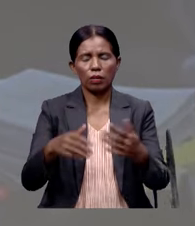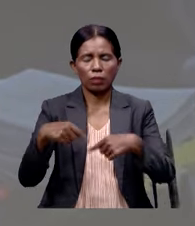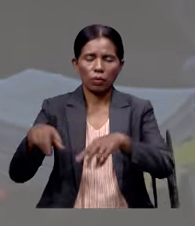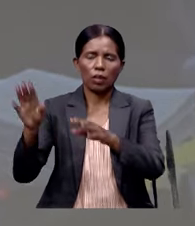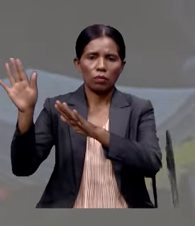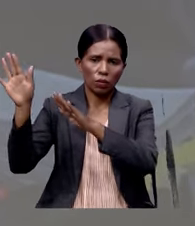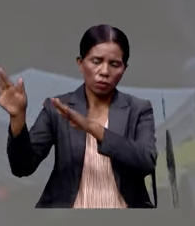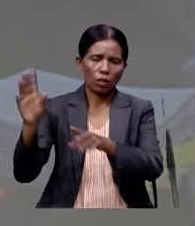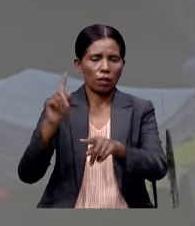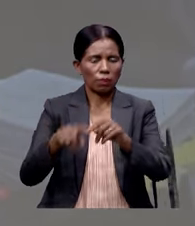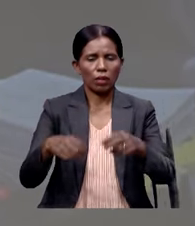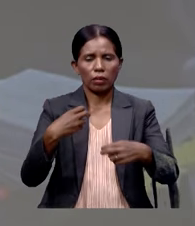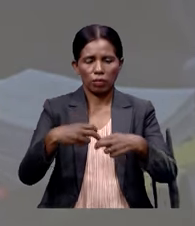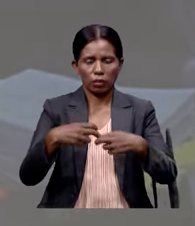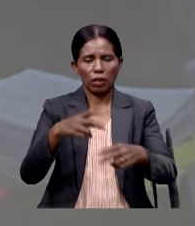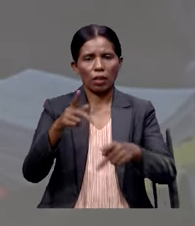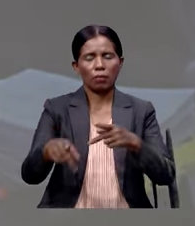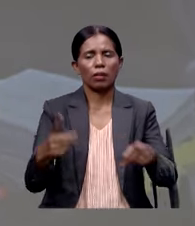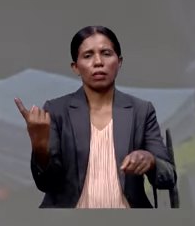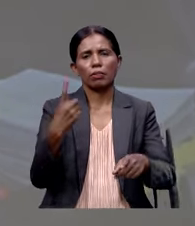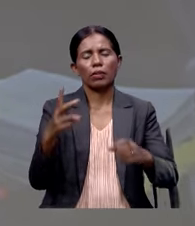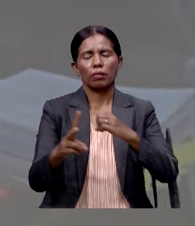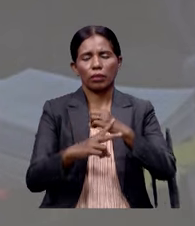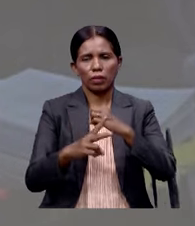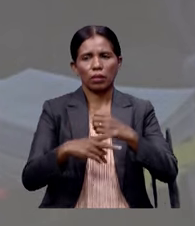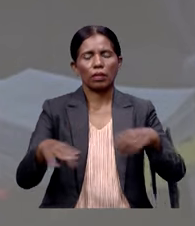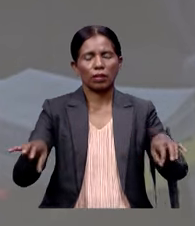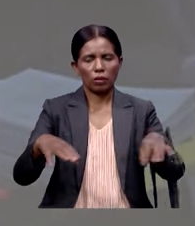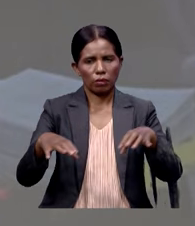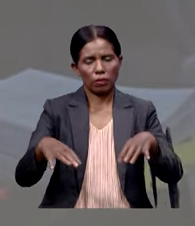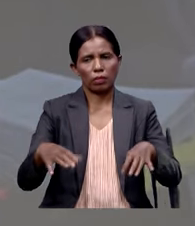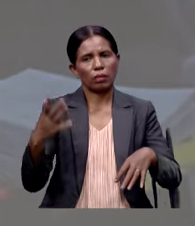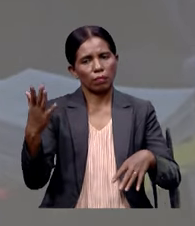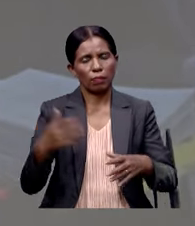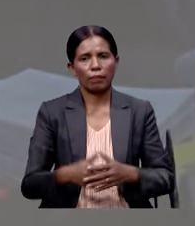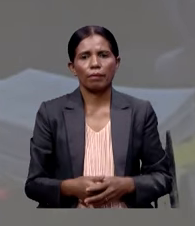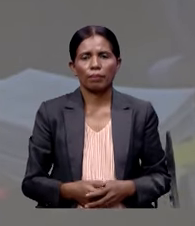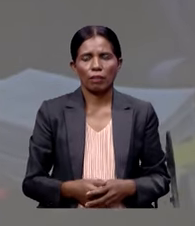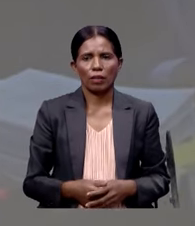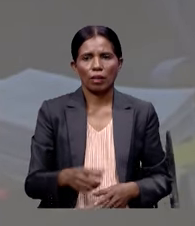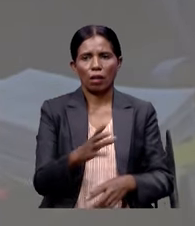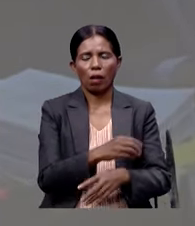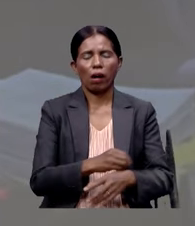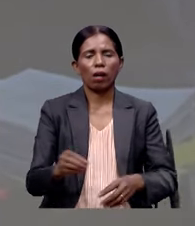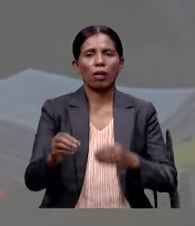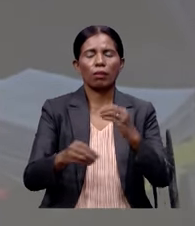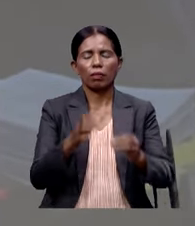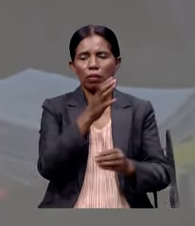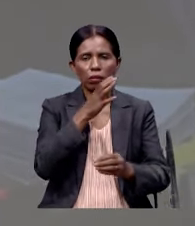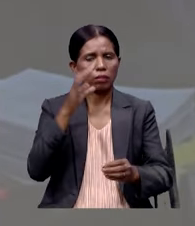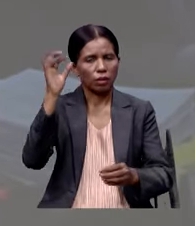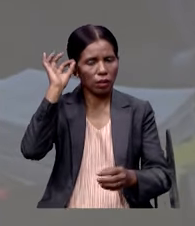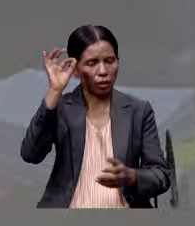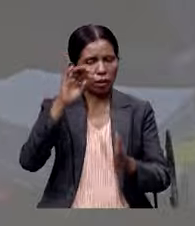dificulta ita ne comunidade sae vitima bebe ba sistema hirakne. Ia parte setor agricultura, secretario